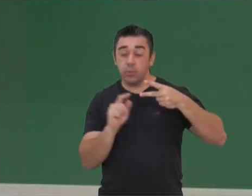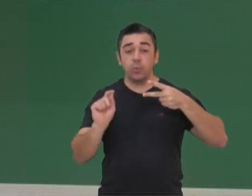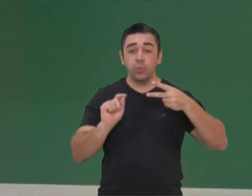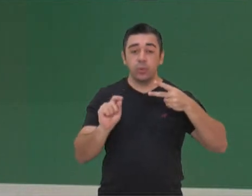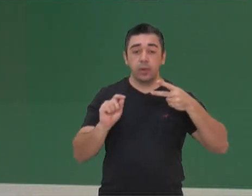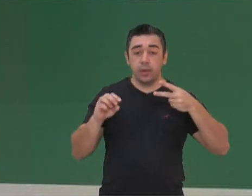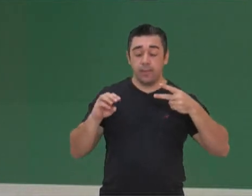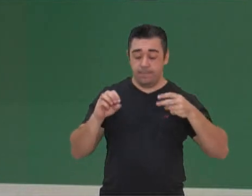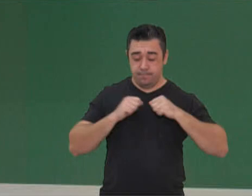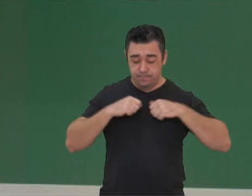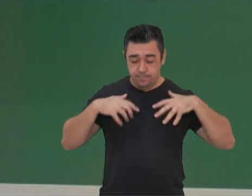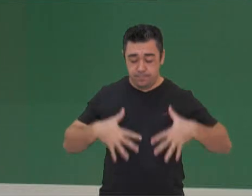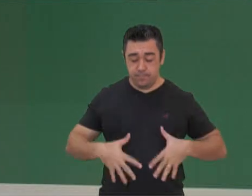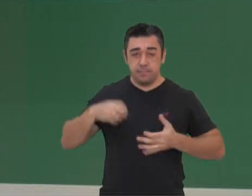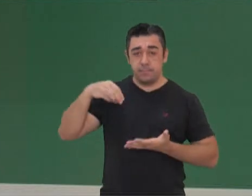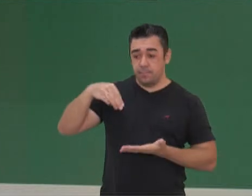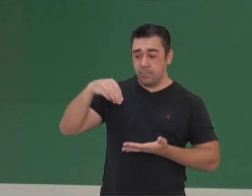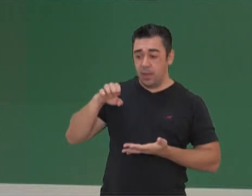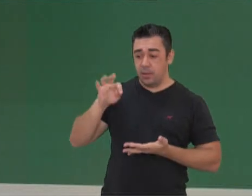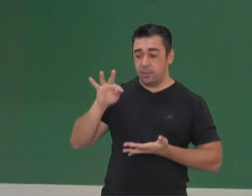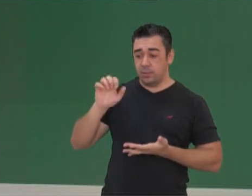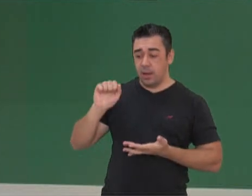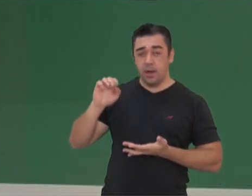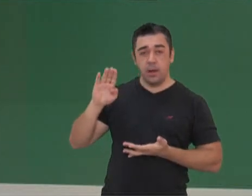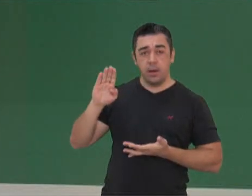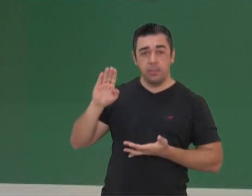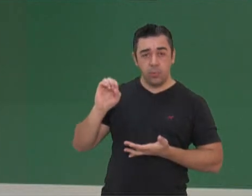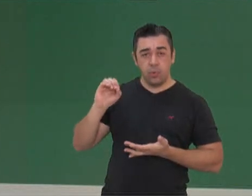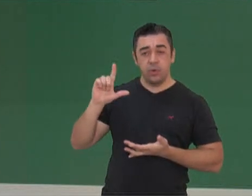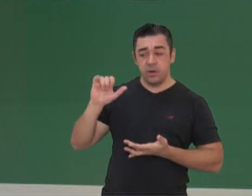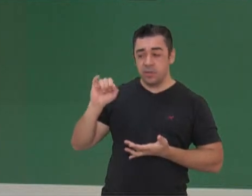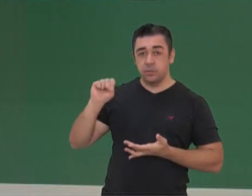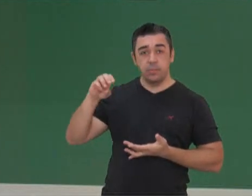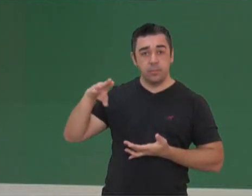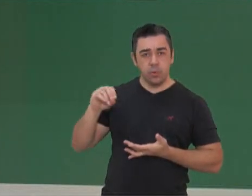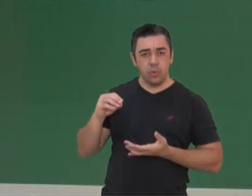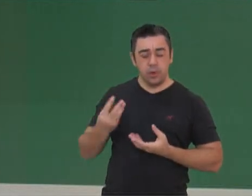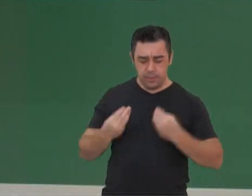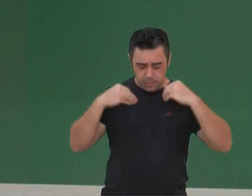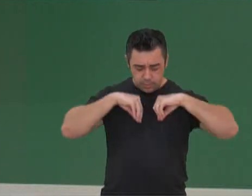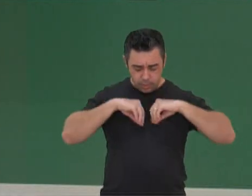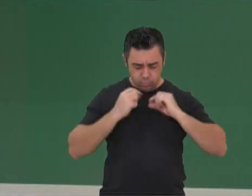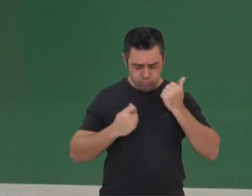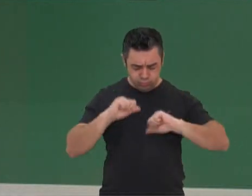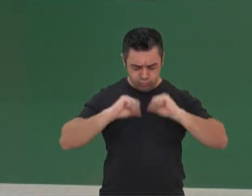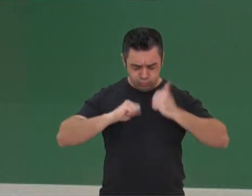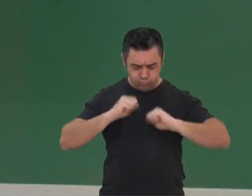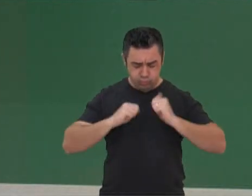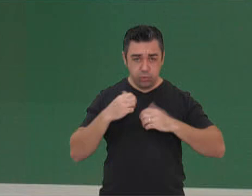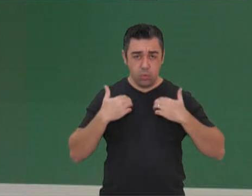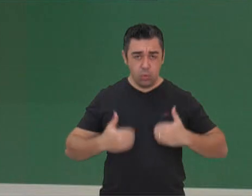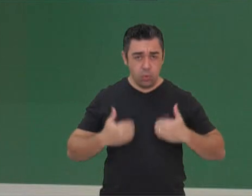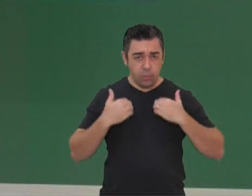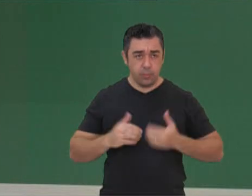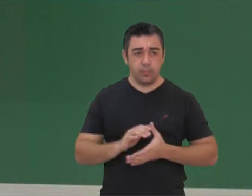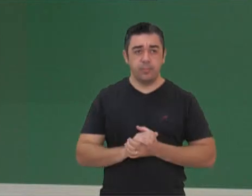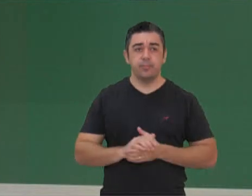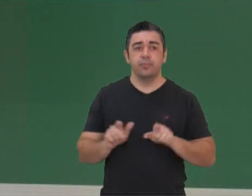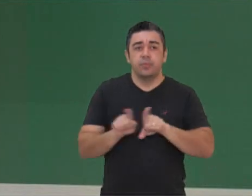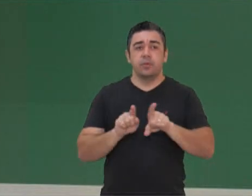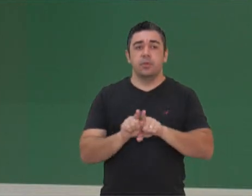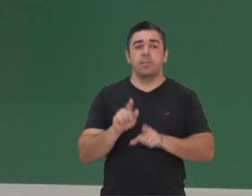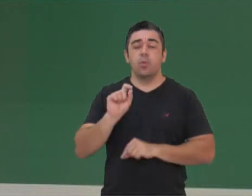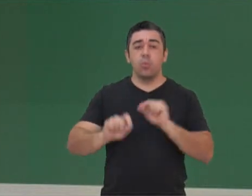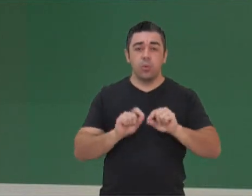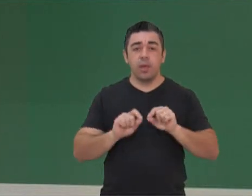Então, todo ser vivo tem metabolismo, que são as reações químicas que ocorrem dentro do corpo, tá? O que mais? Material genético, que